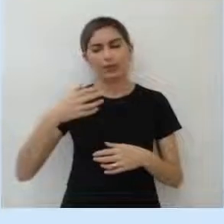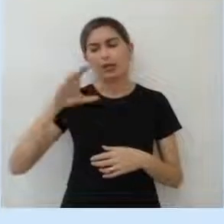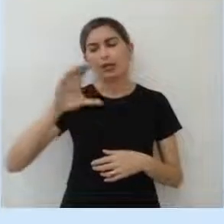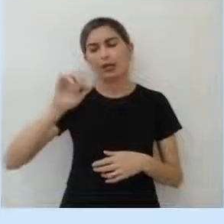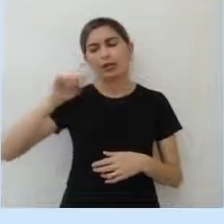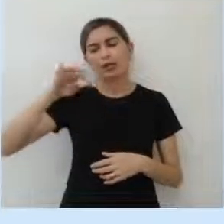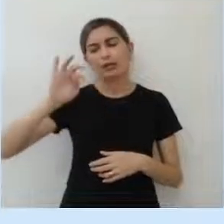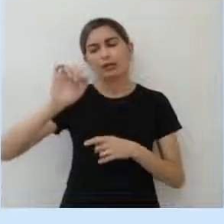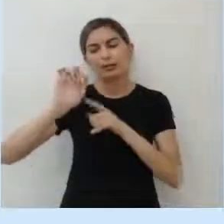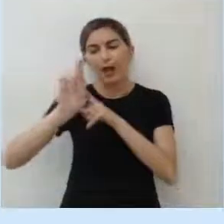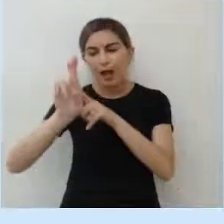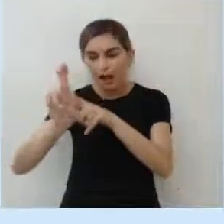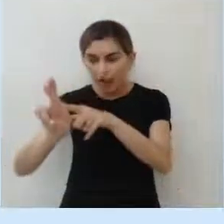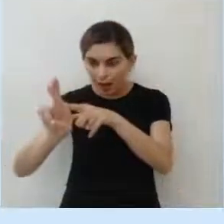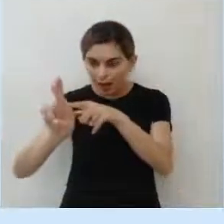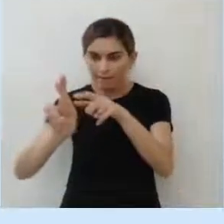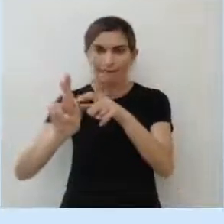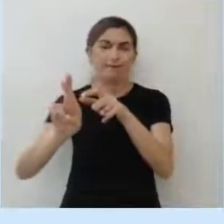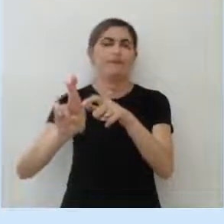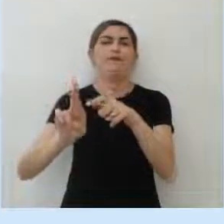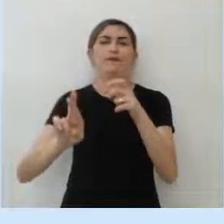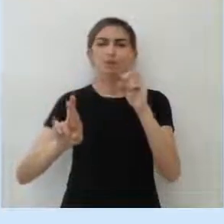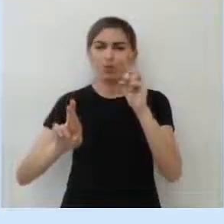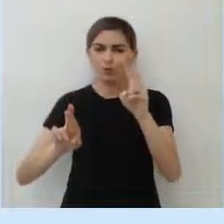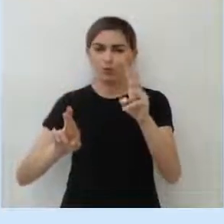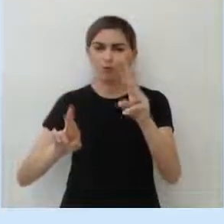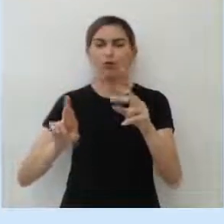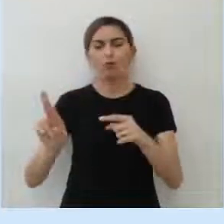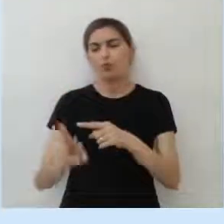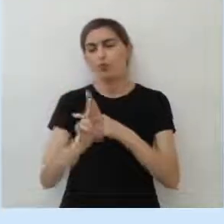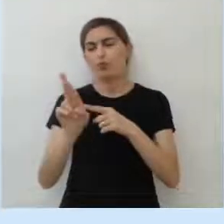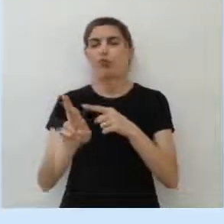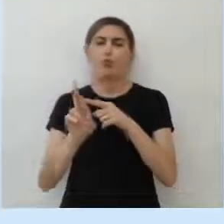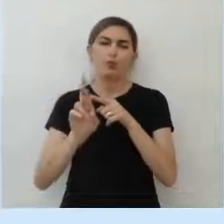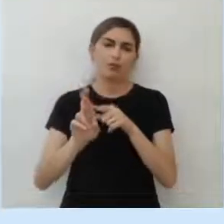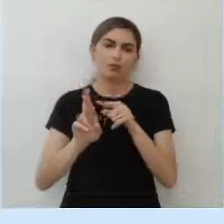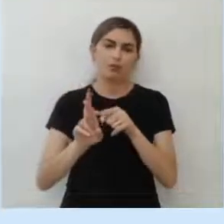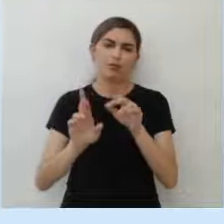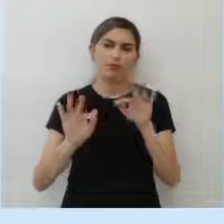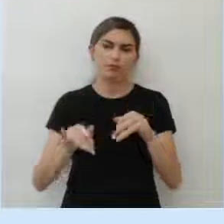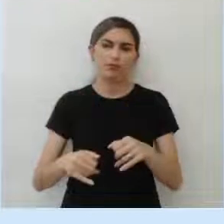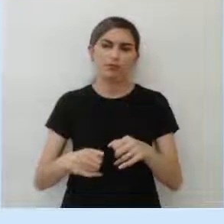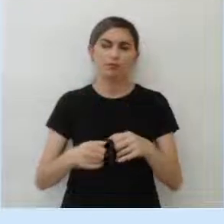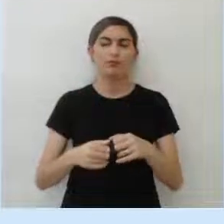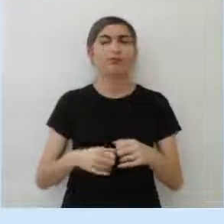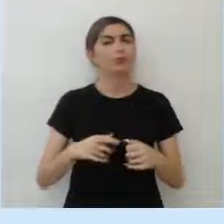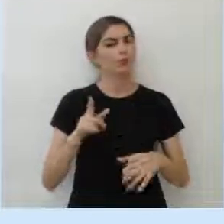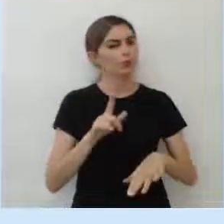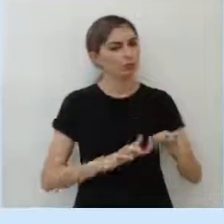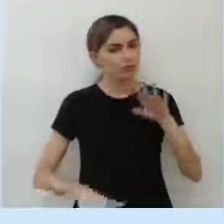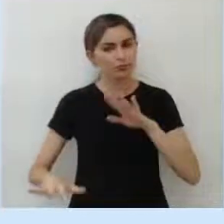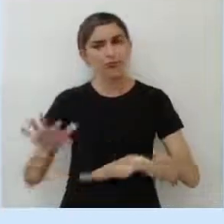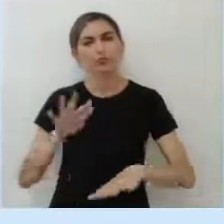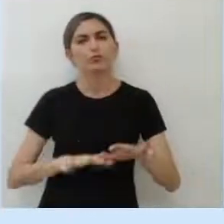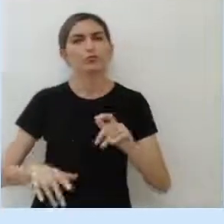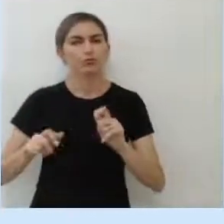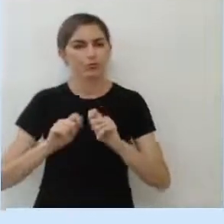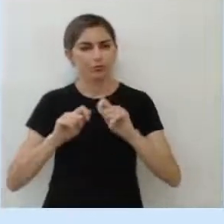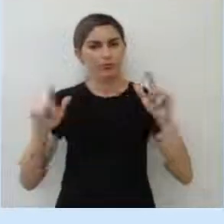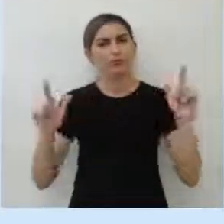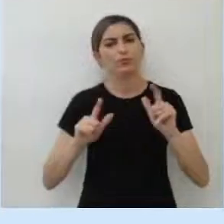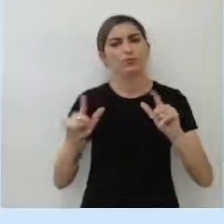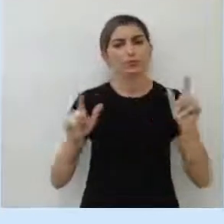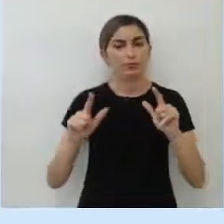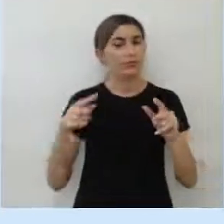vai cantar, ok? A gente vai utilizar o R no final. Então, cuidado, se ligue